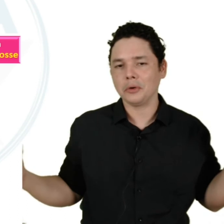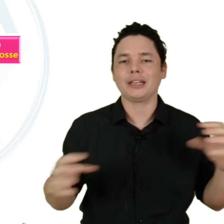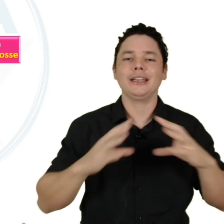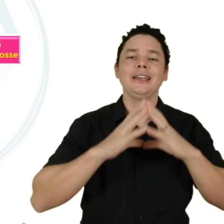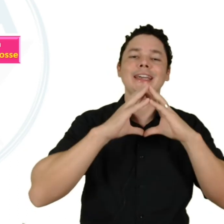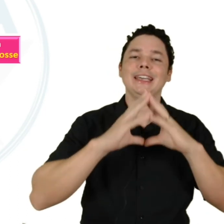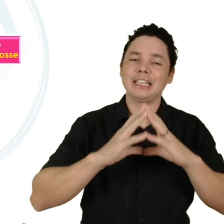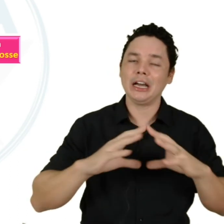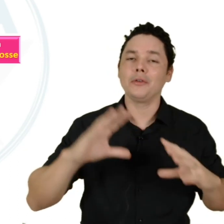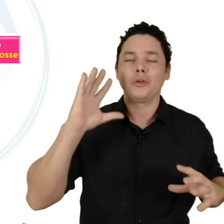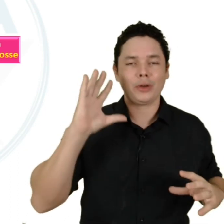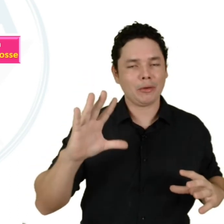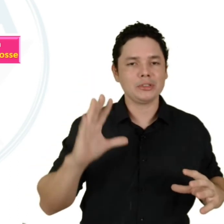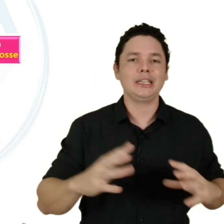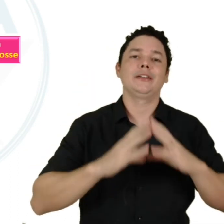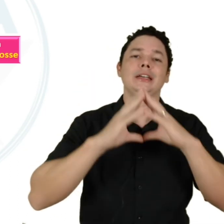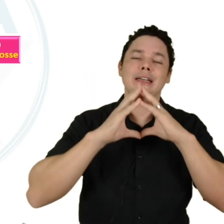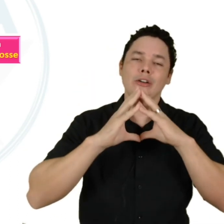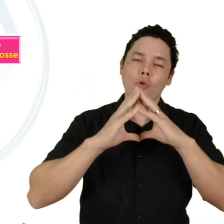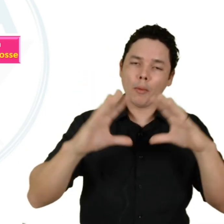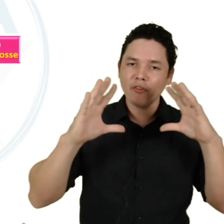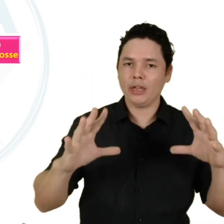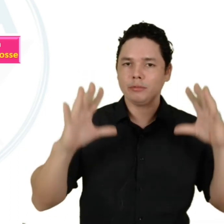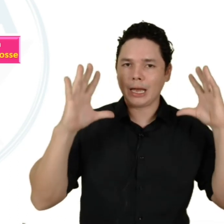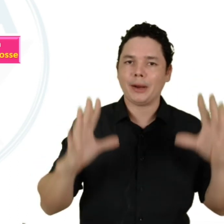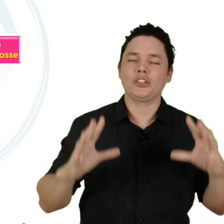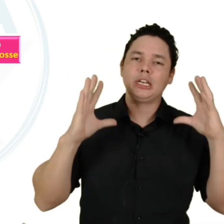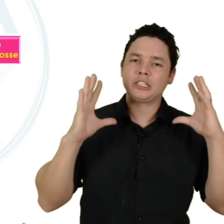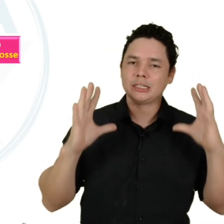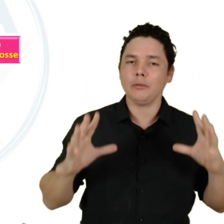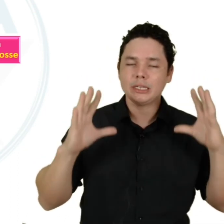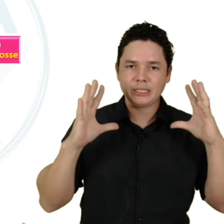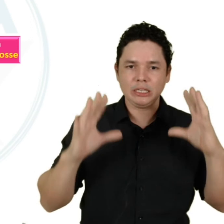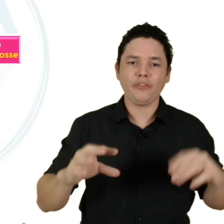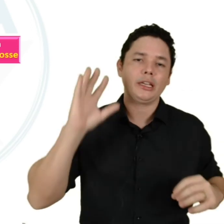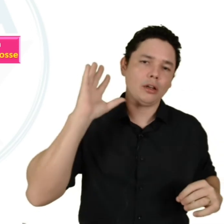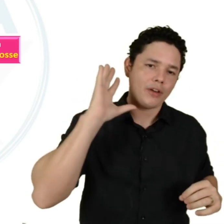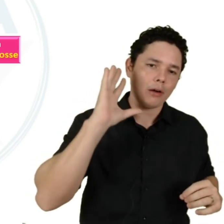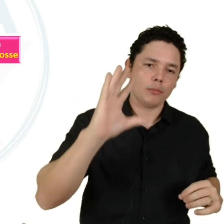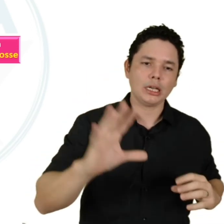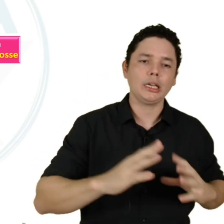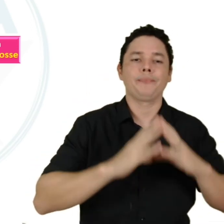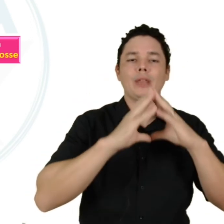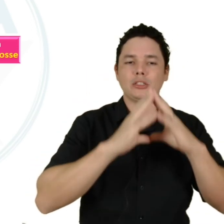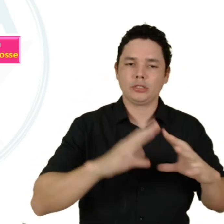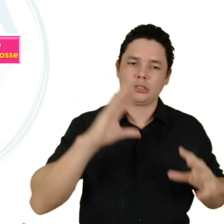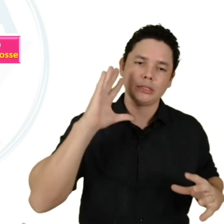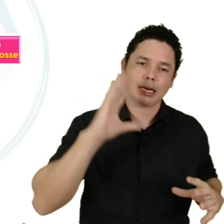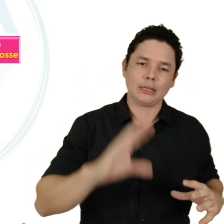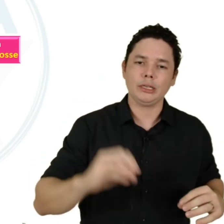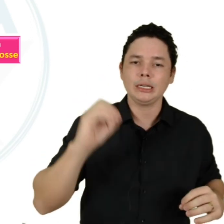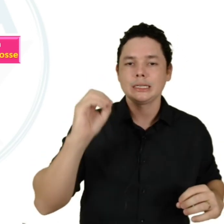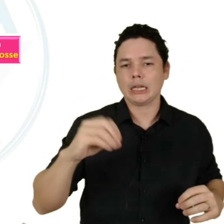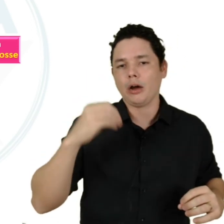essa outra, né? Então, o que eu aconselho? Como veio na parte de legislação específica, então vá como está aqui. A substituição